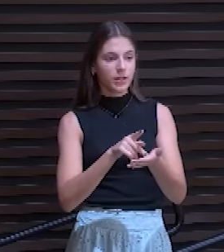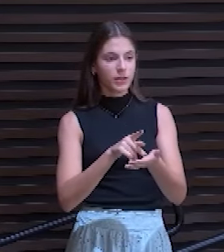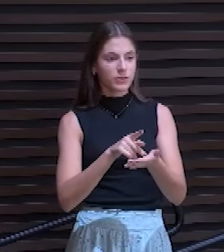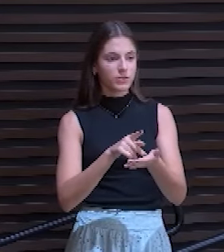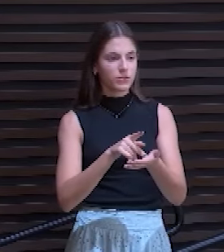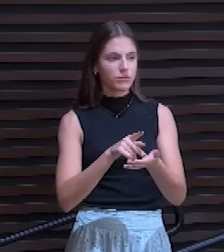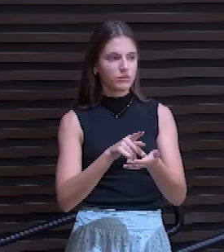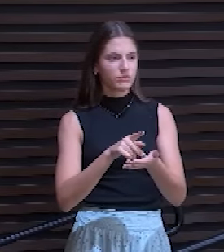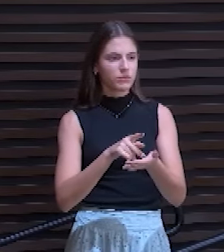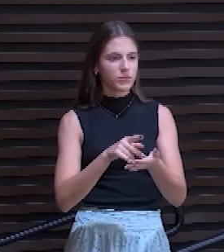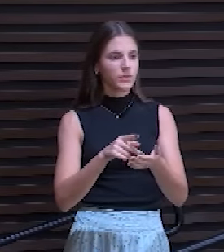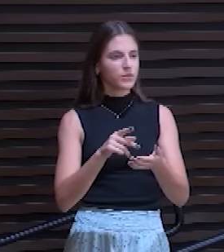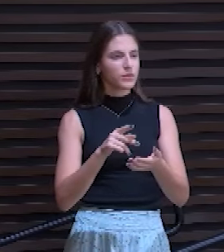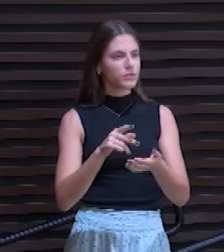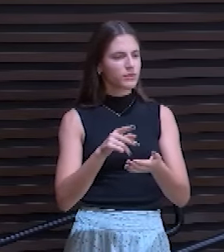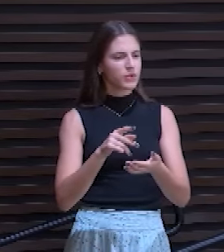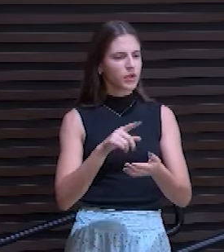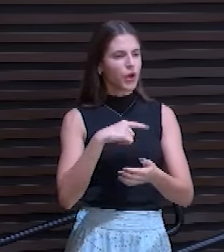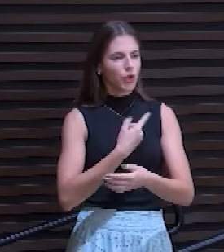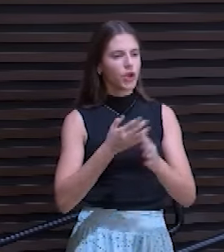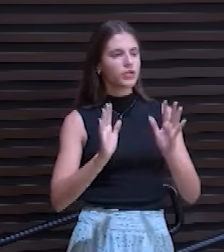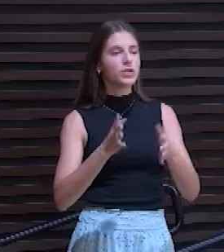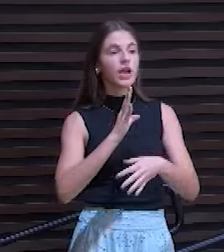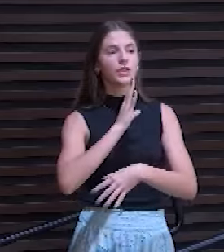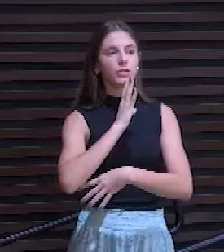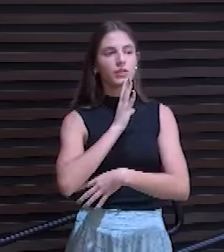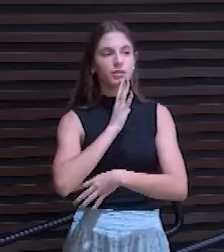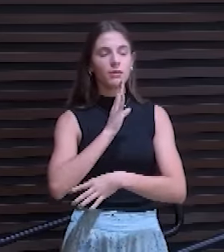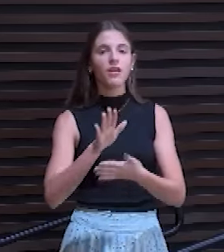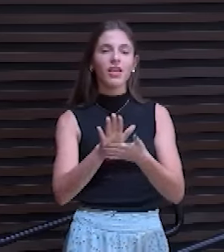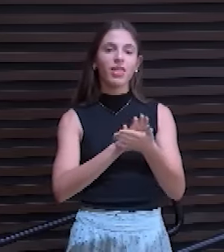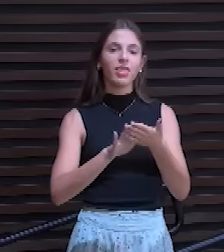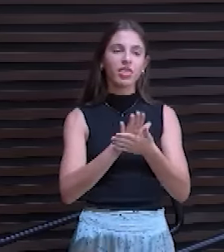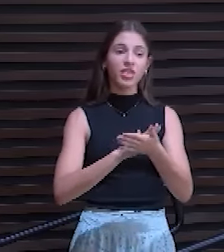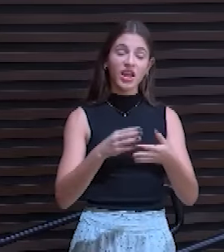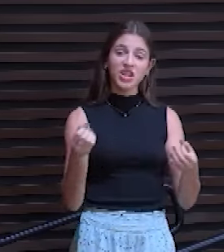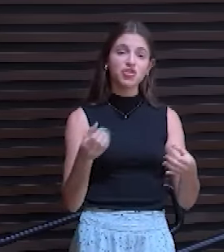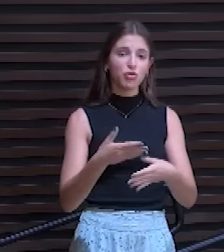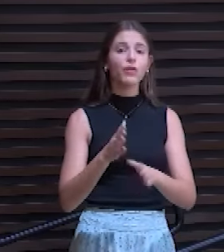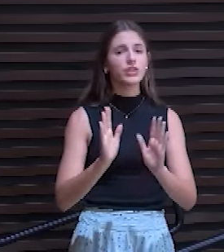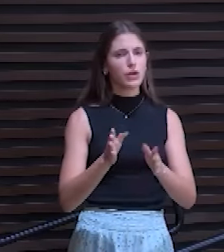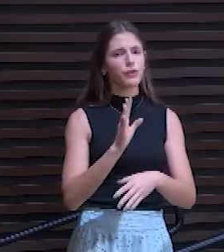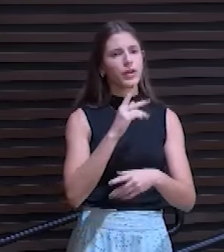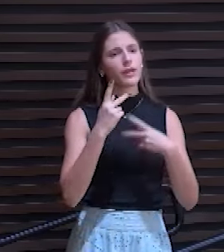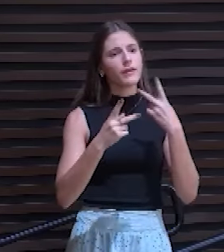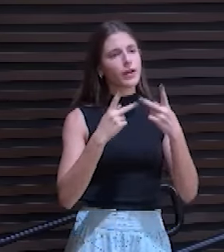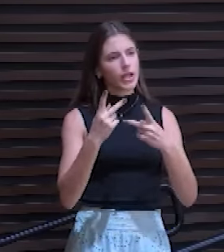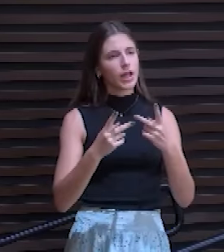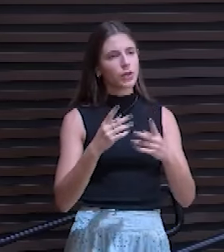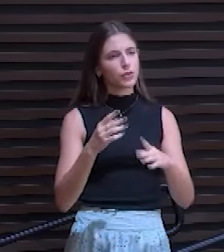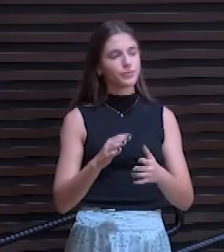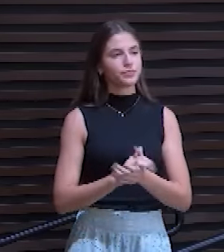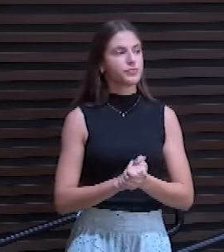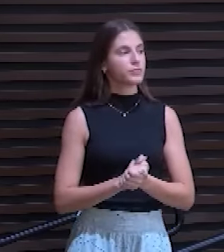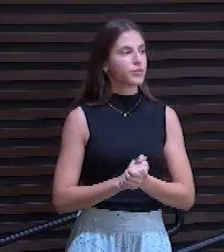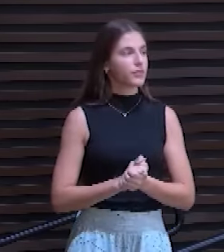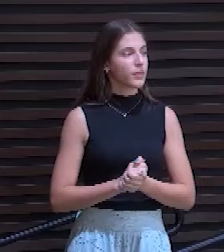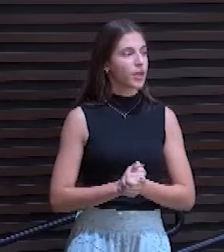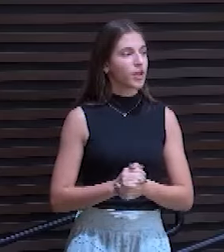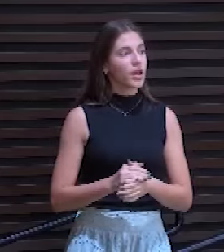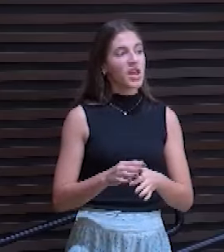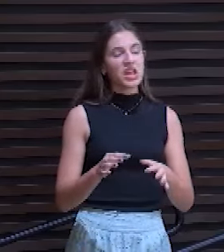está sendo dito aqui não é nada de novo, que foi falado na conferência, não é nada de novo. Aliás, não existe mensagem